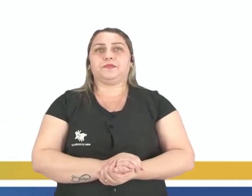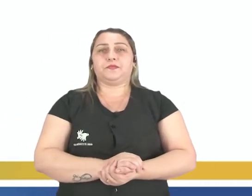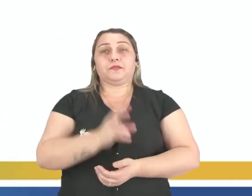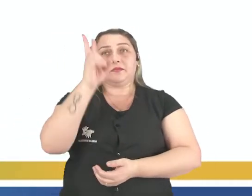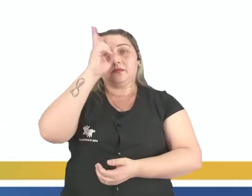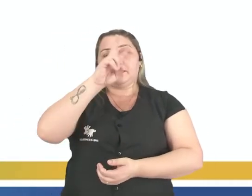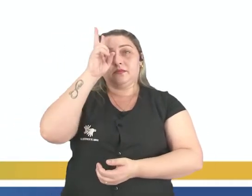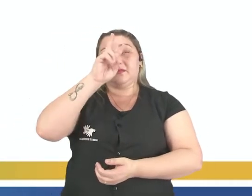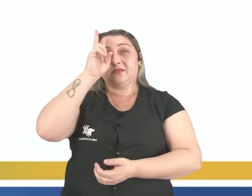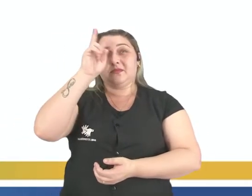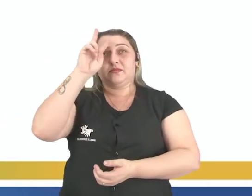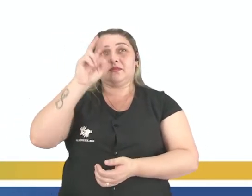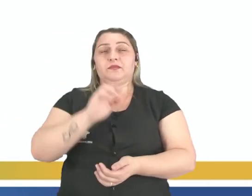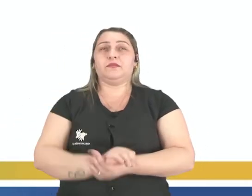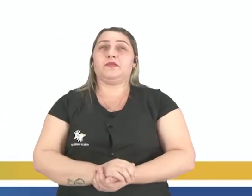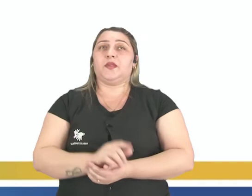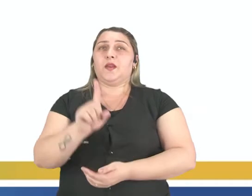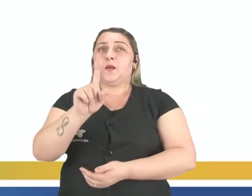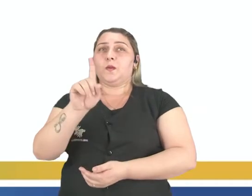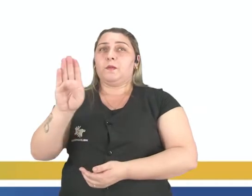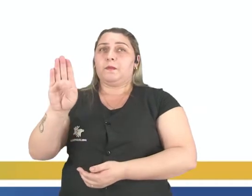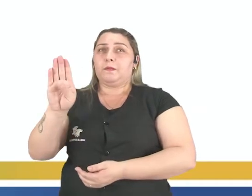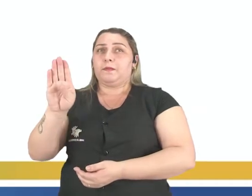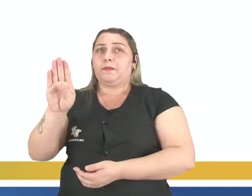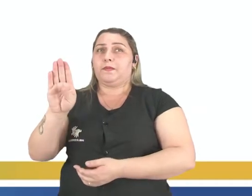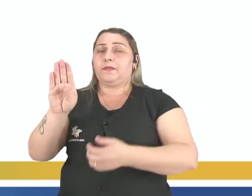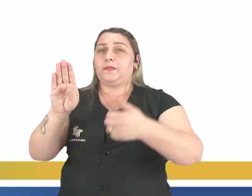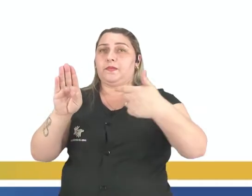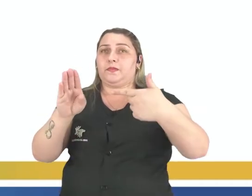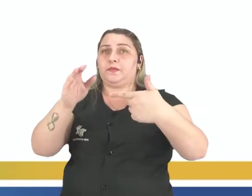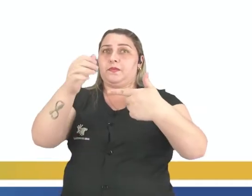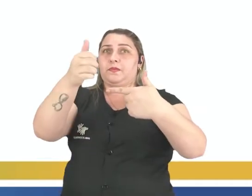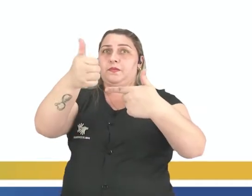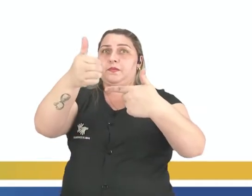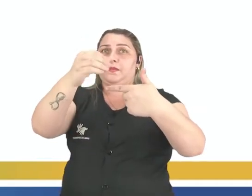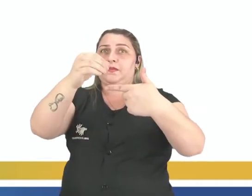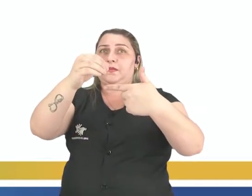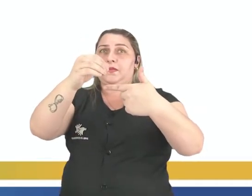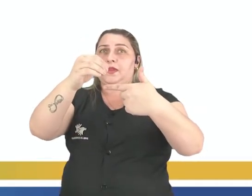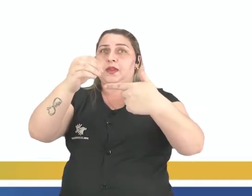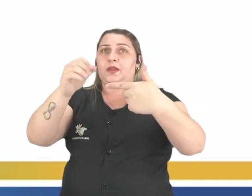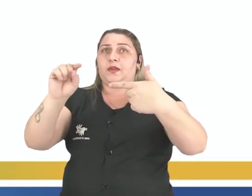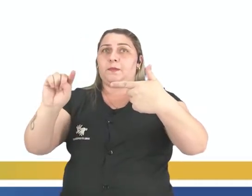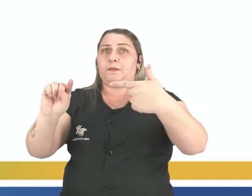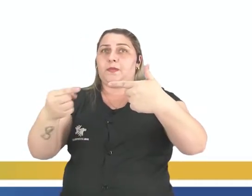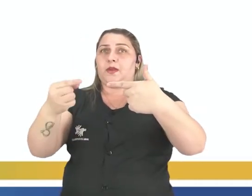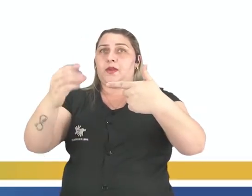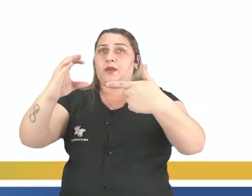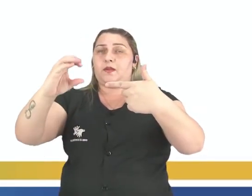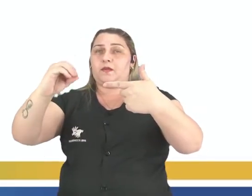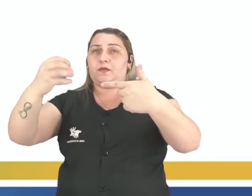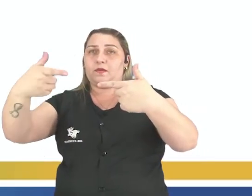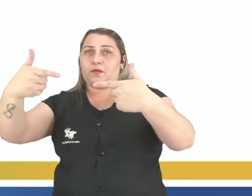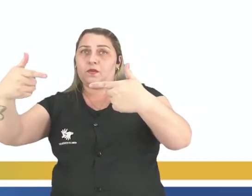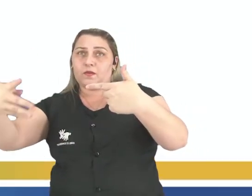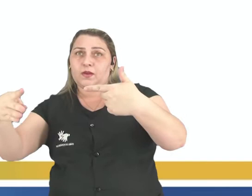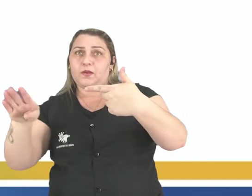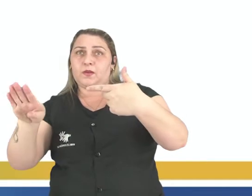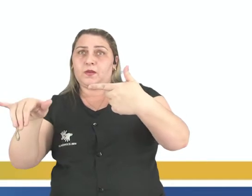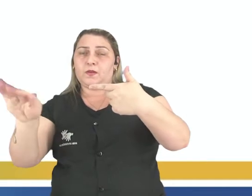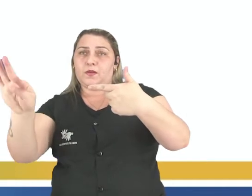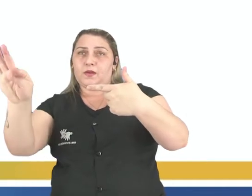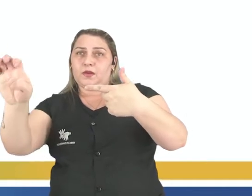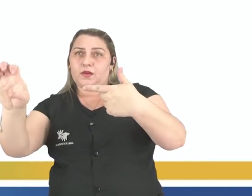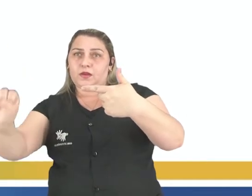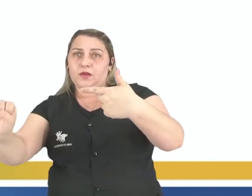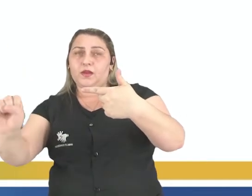Então, só lembrando aqui, recapitulando, ó, como 2 elevado a 10 é 1024, então 1 kbyte é equivalente a 1024